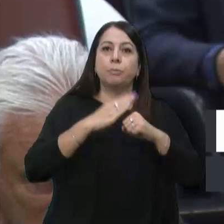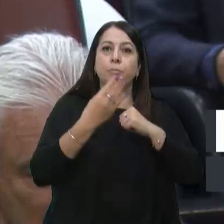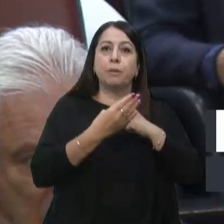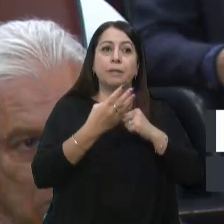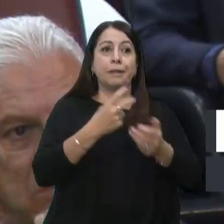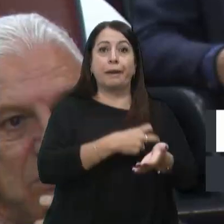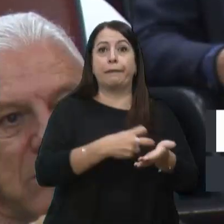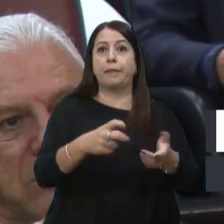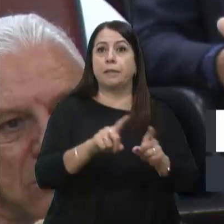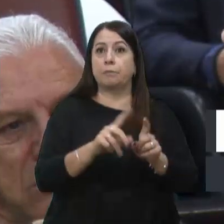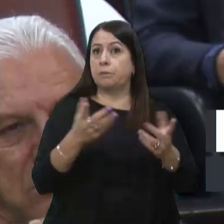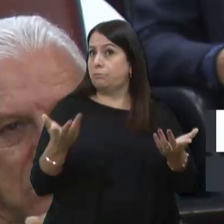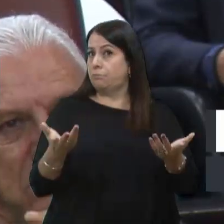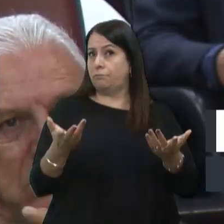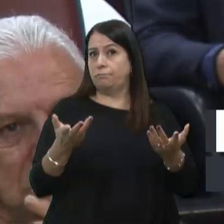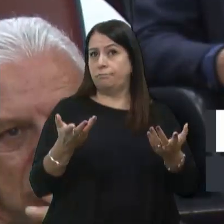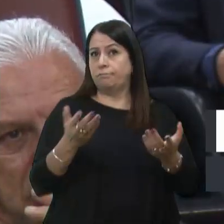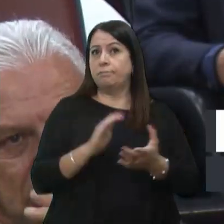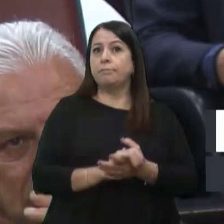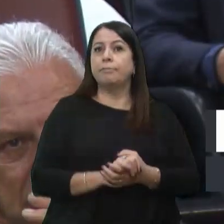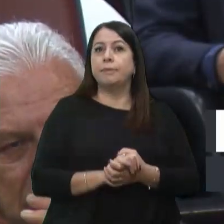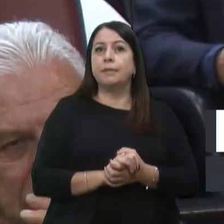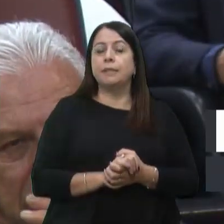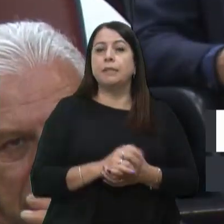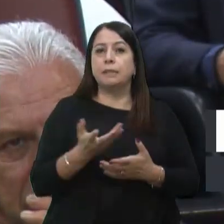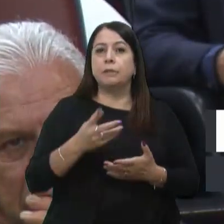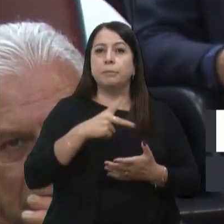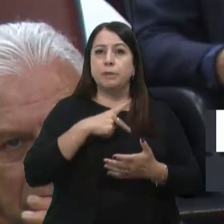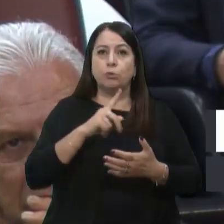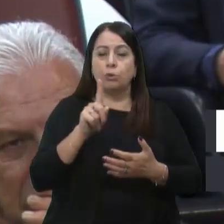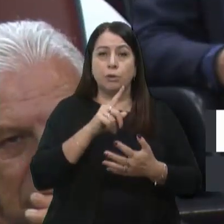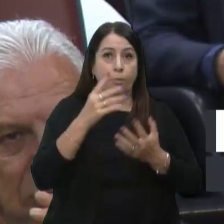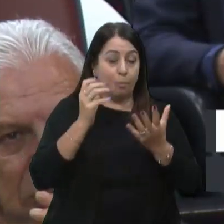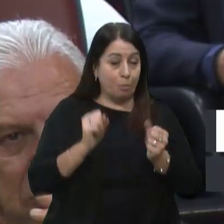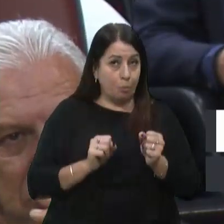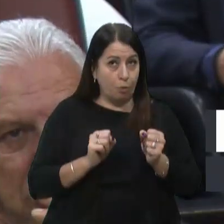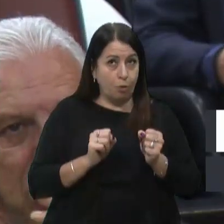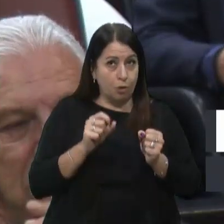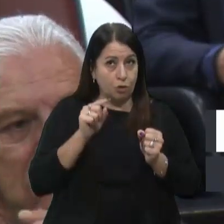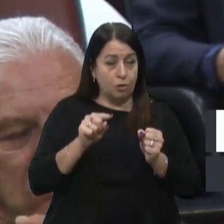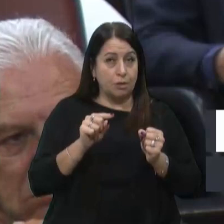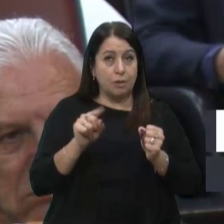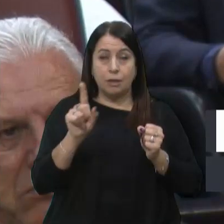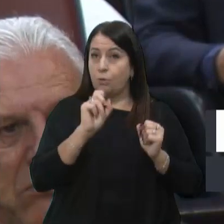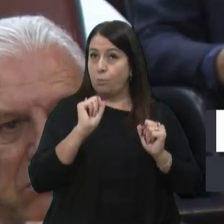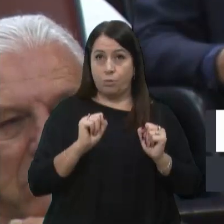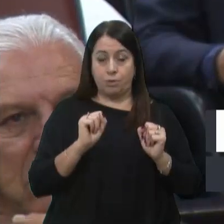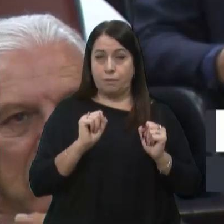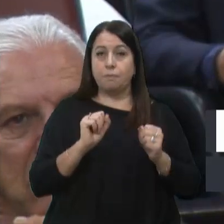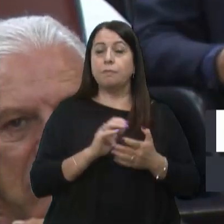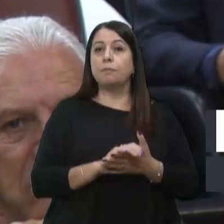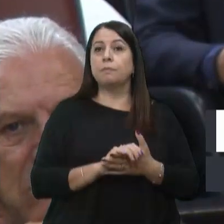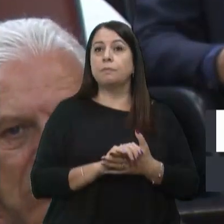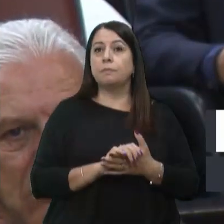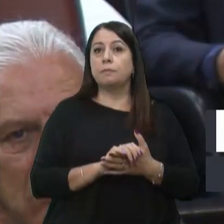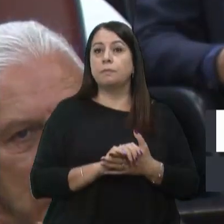querem caçar é faz parte então é um presente o que a gente não pode e o que não devemos